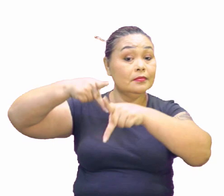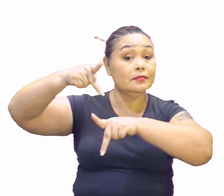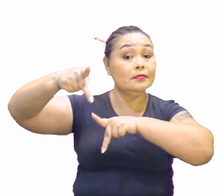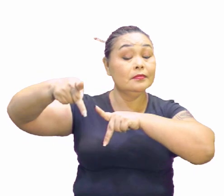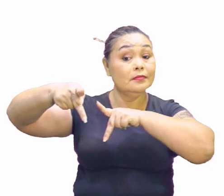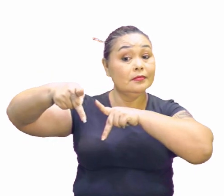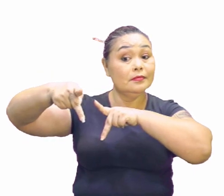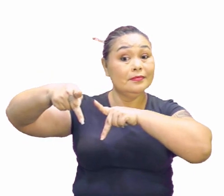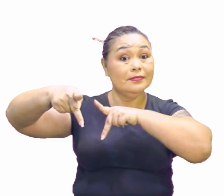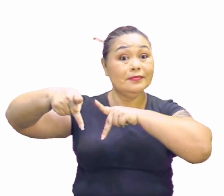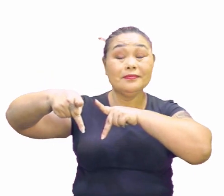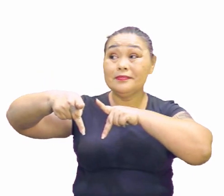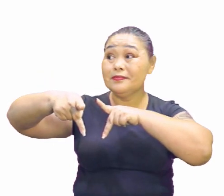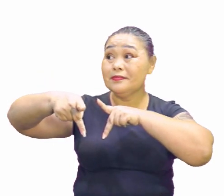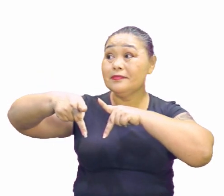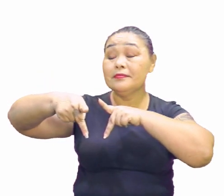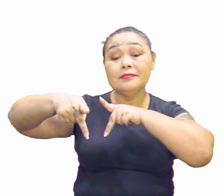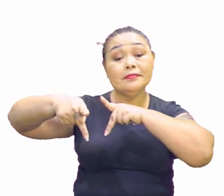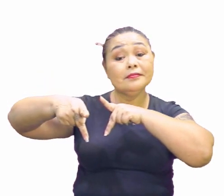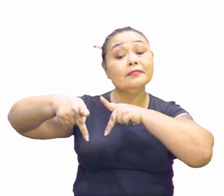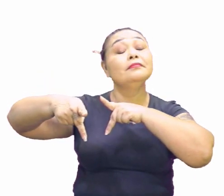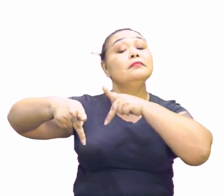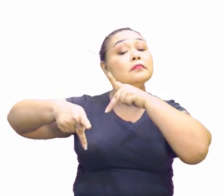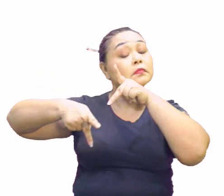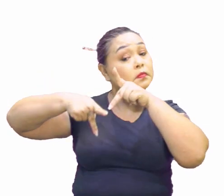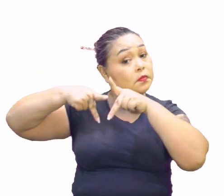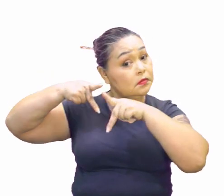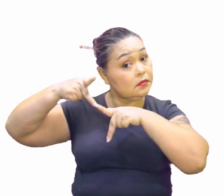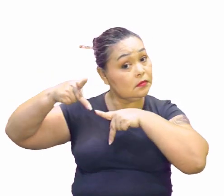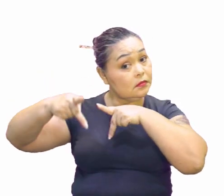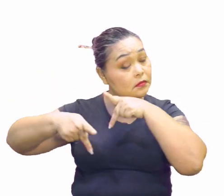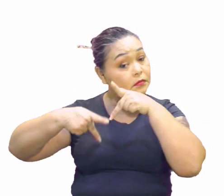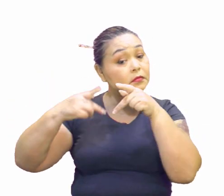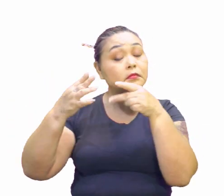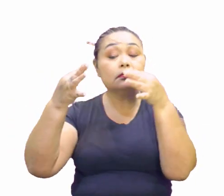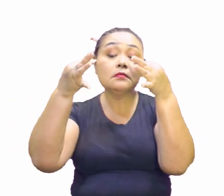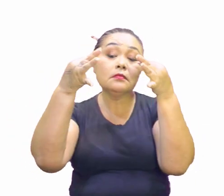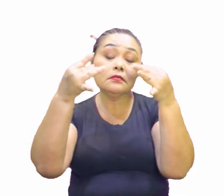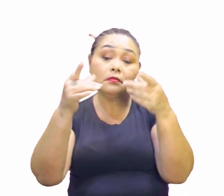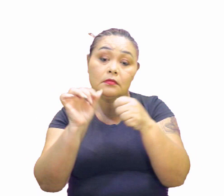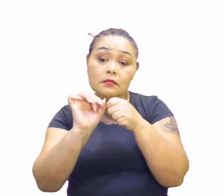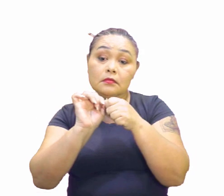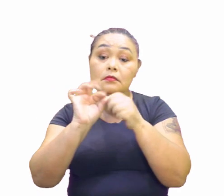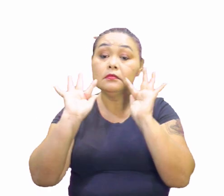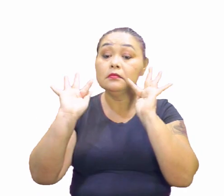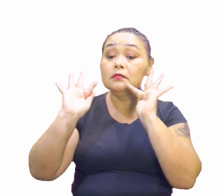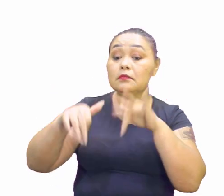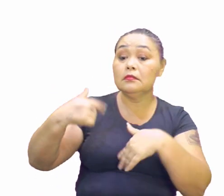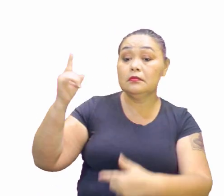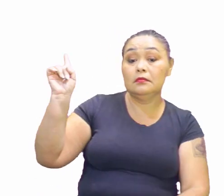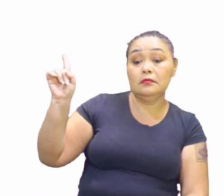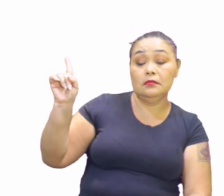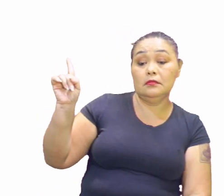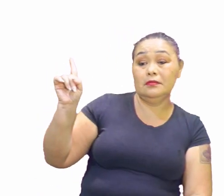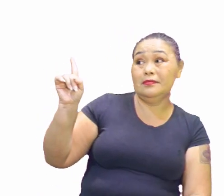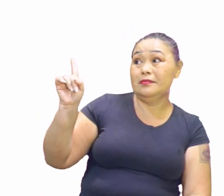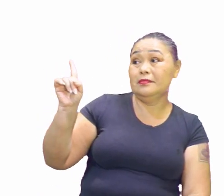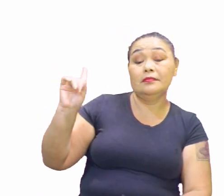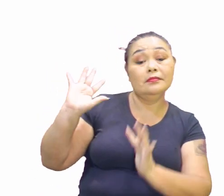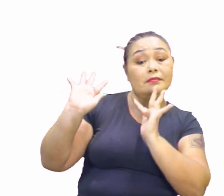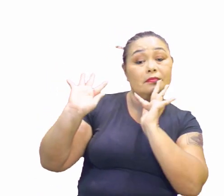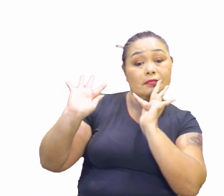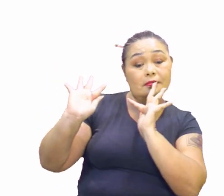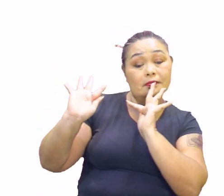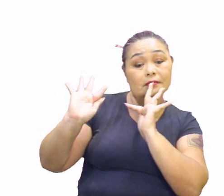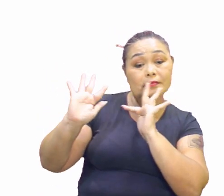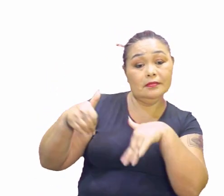povos, já vai contextualizando, tá bom? Dando detalhes. E tanto que no finalzinho, e ela diz